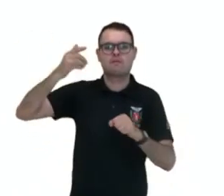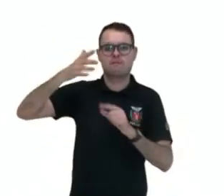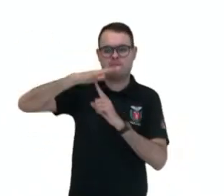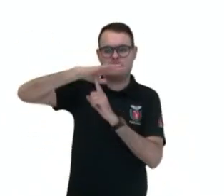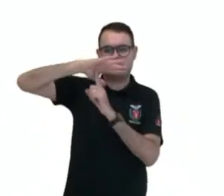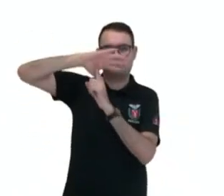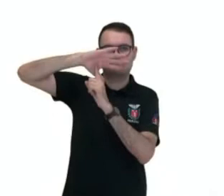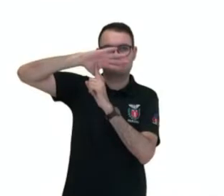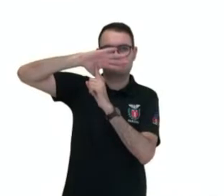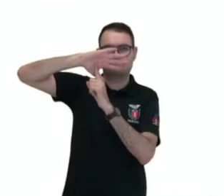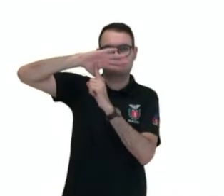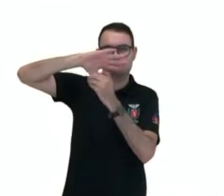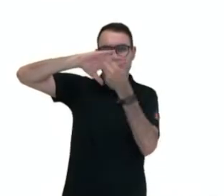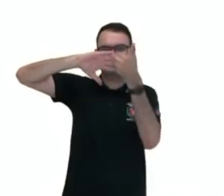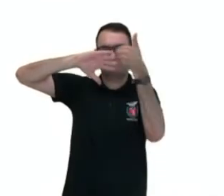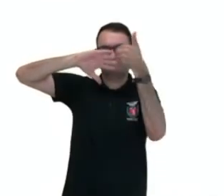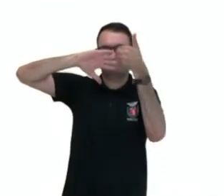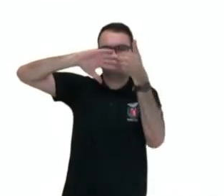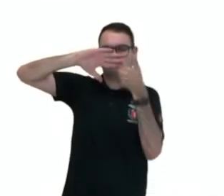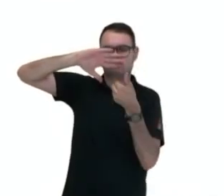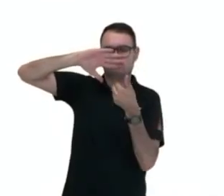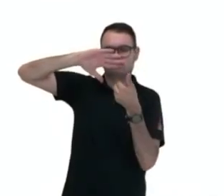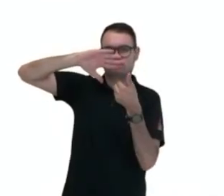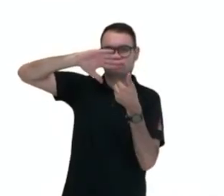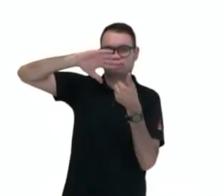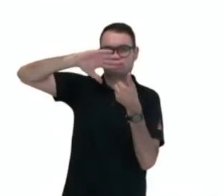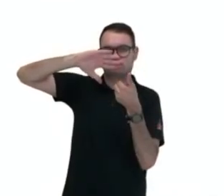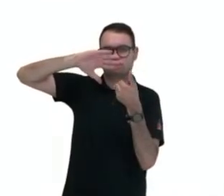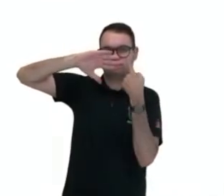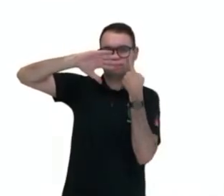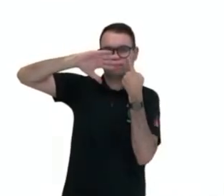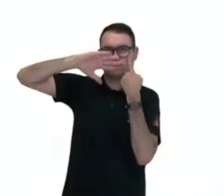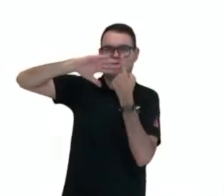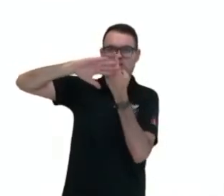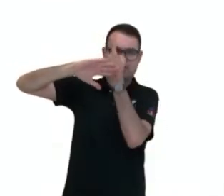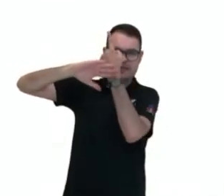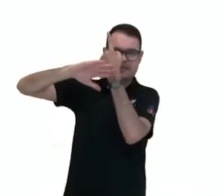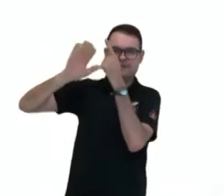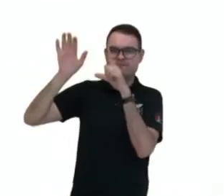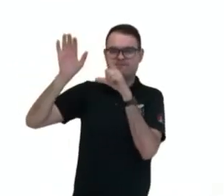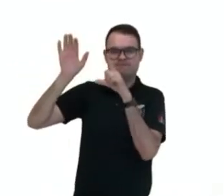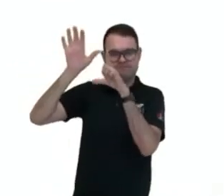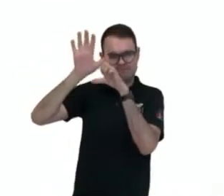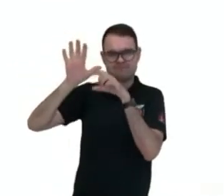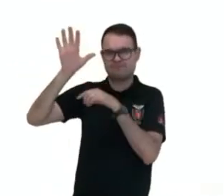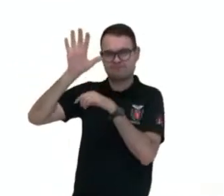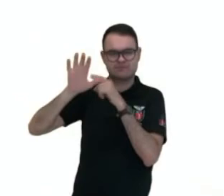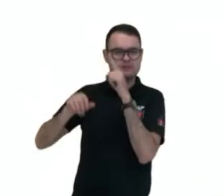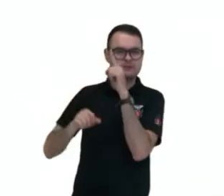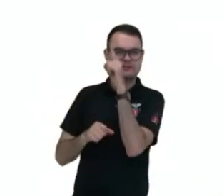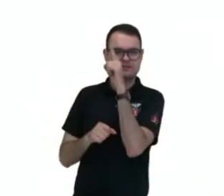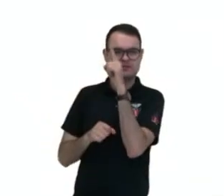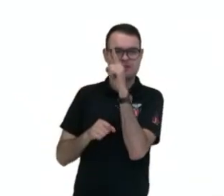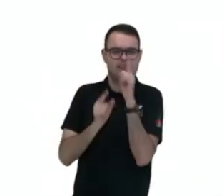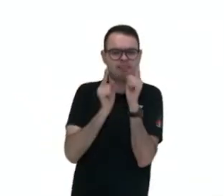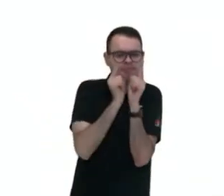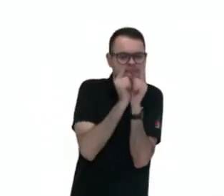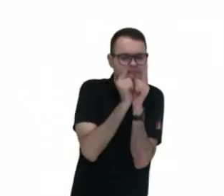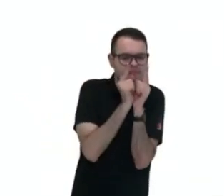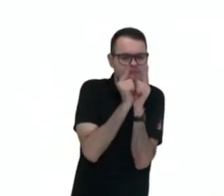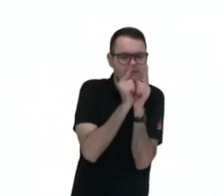Paraná espanhol. O Paraná português, ele é bem minúsculo. O Tratado de